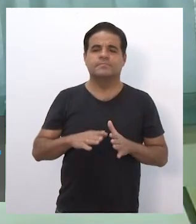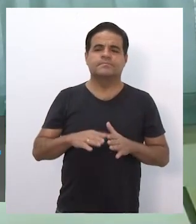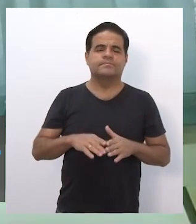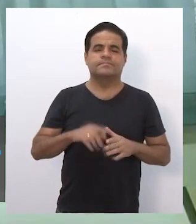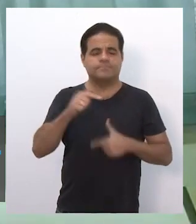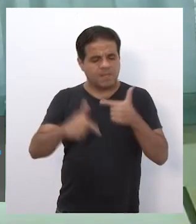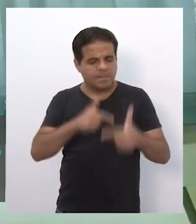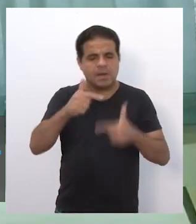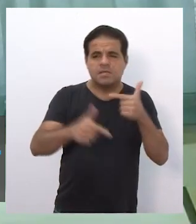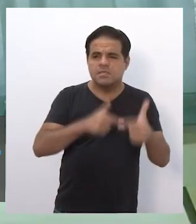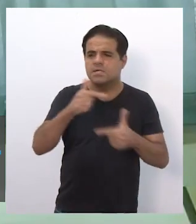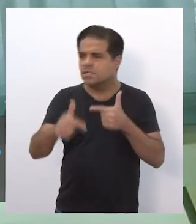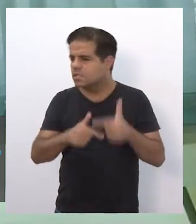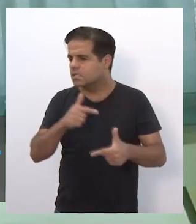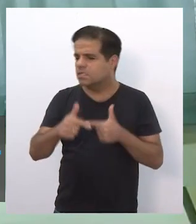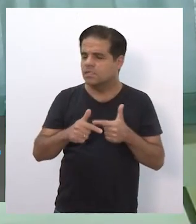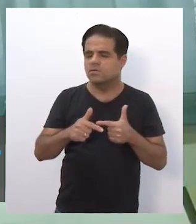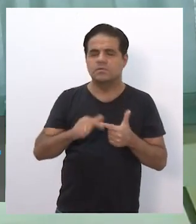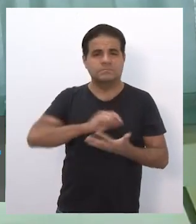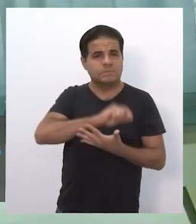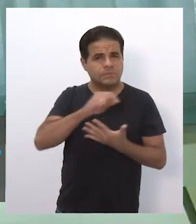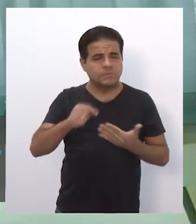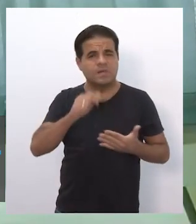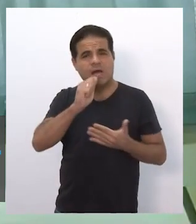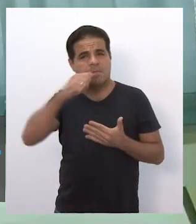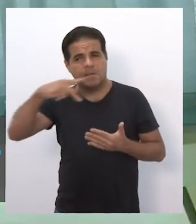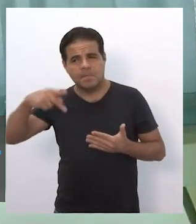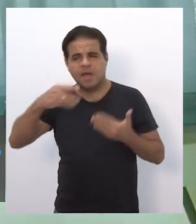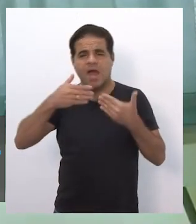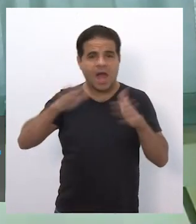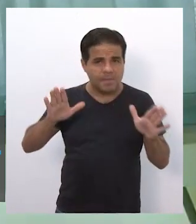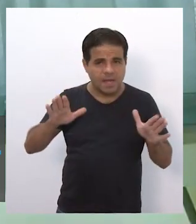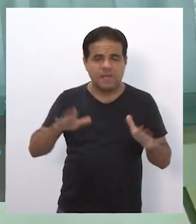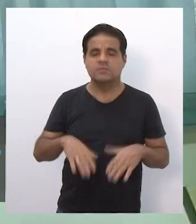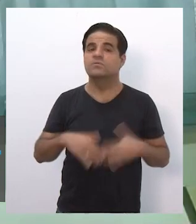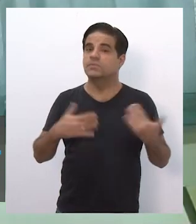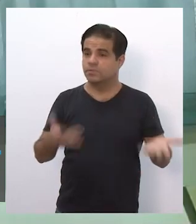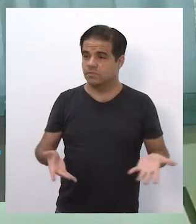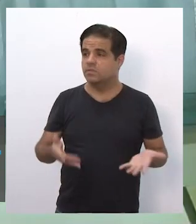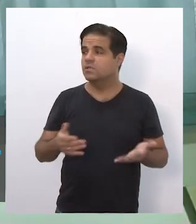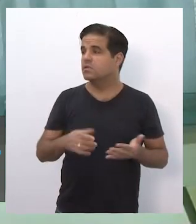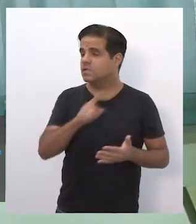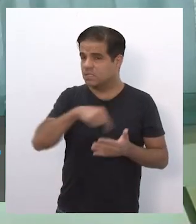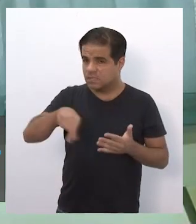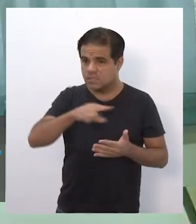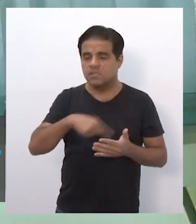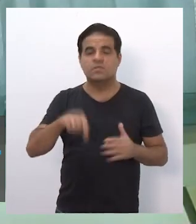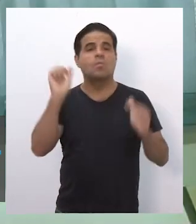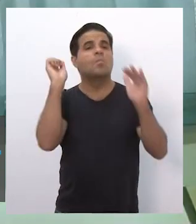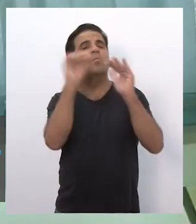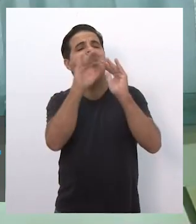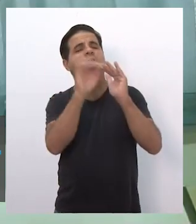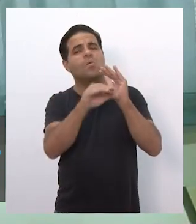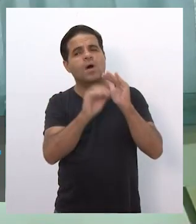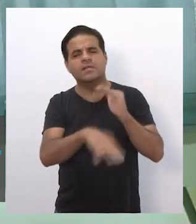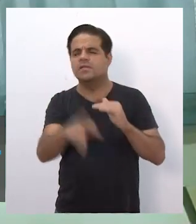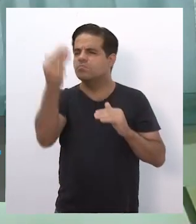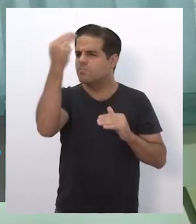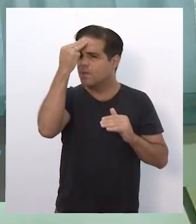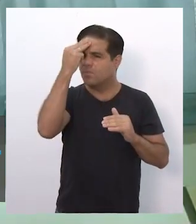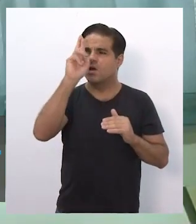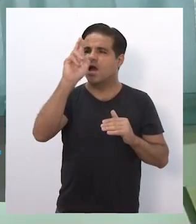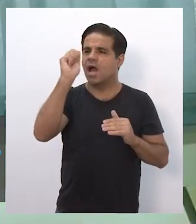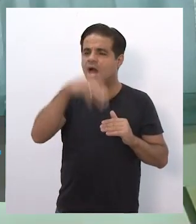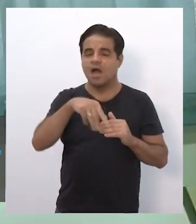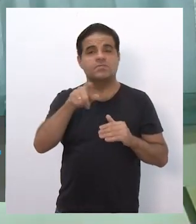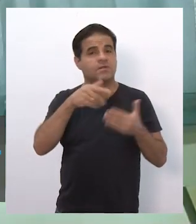ali trabalhando, e quando você está com vários aplicativos abertos, esses aplicativos estão guardados na memória RAM. Então, você